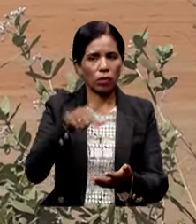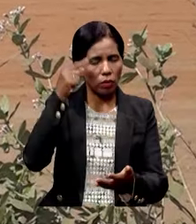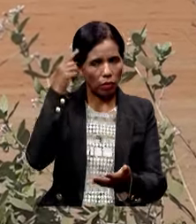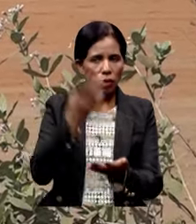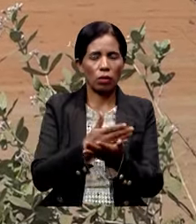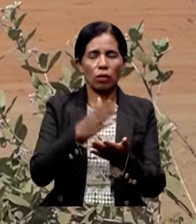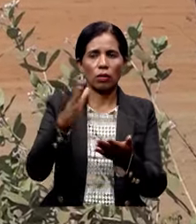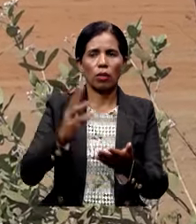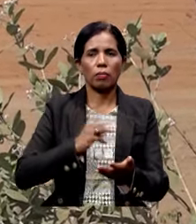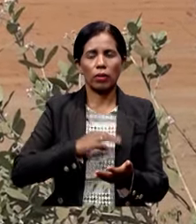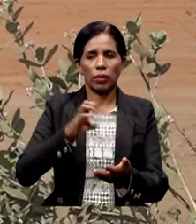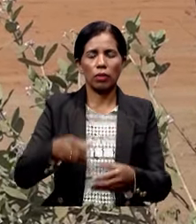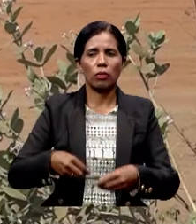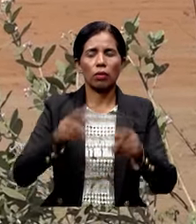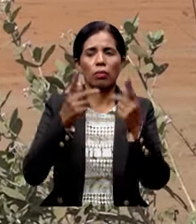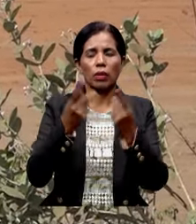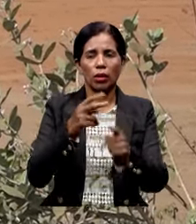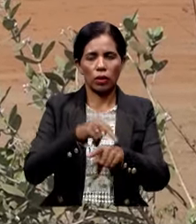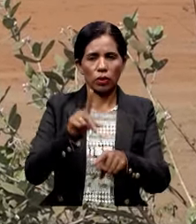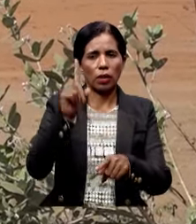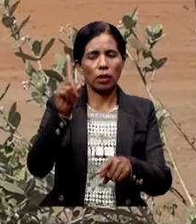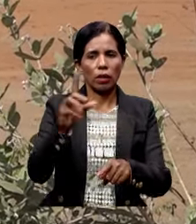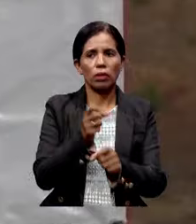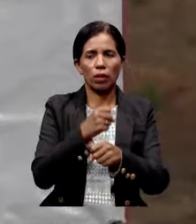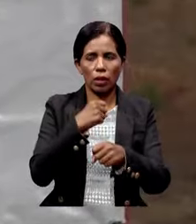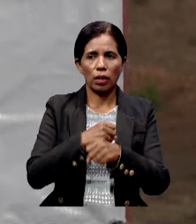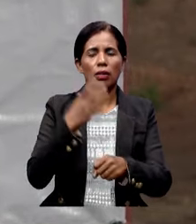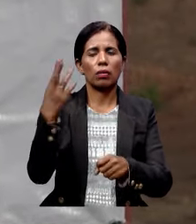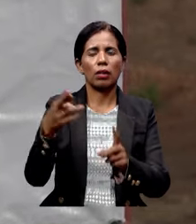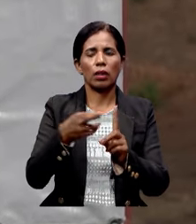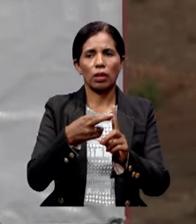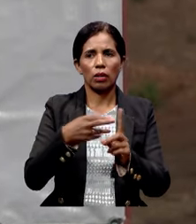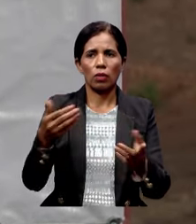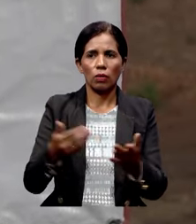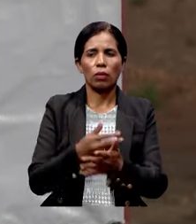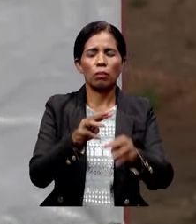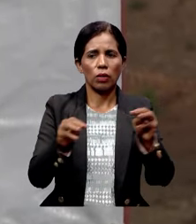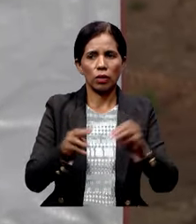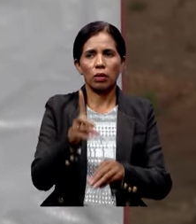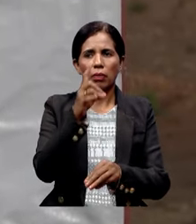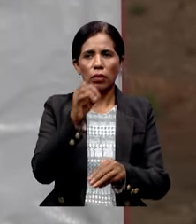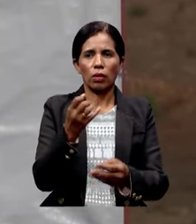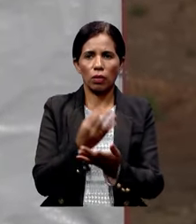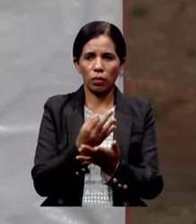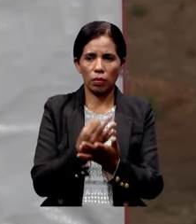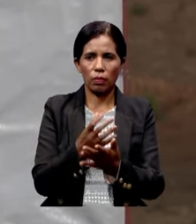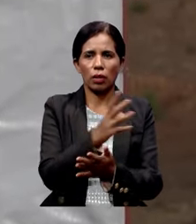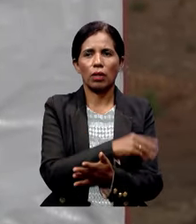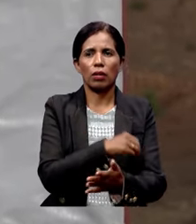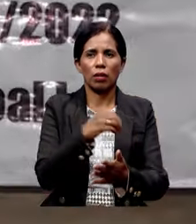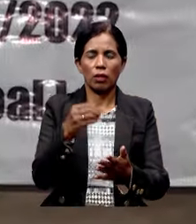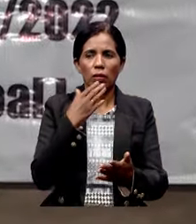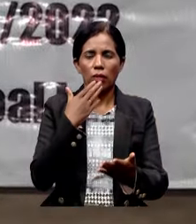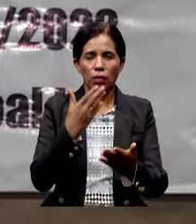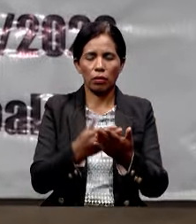metinaru ho di entrega ba kompanya nasional ida atu alo konstrusang ba semiteri ufong munisipi di linian ho orsamento besi krihun atu